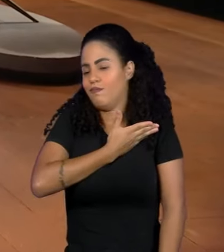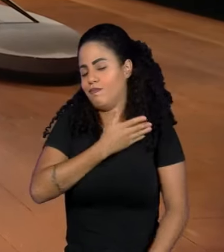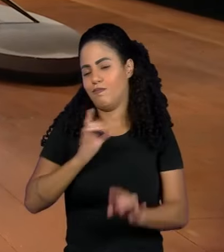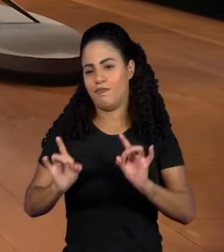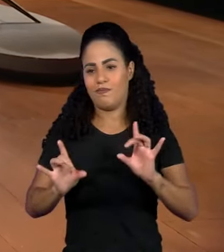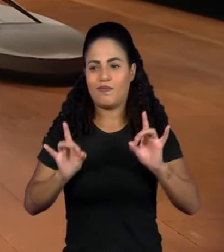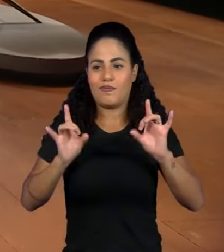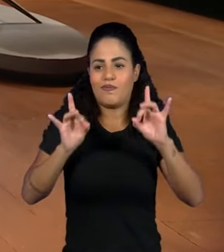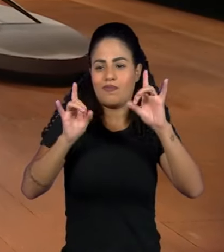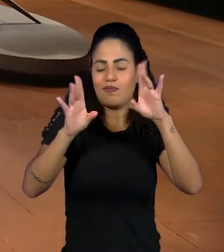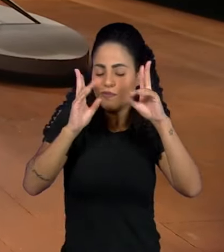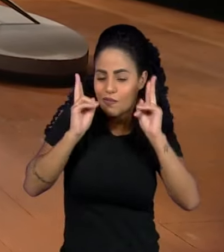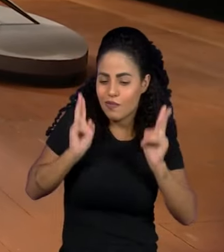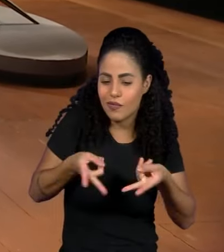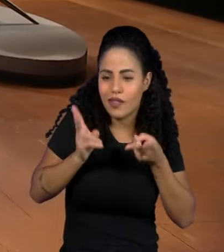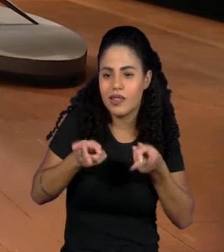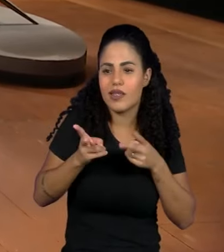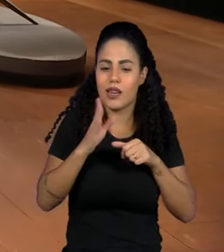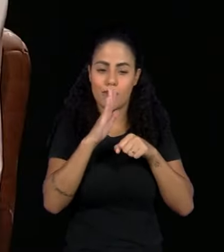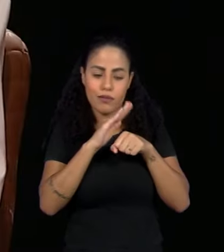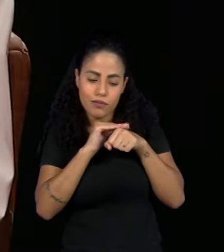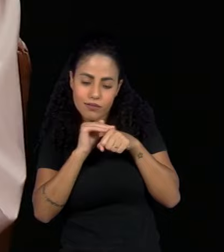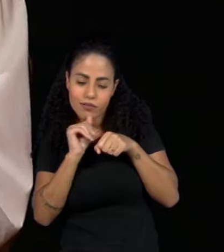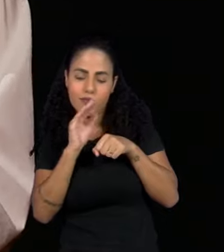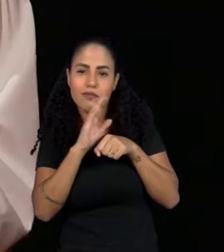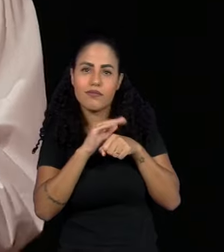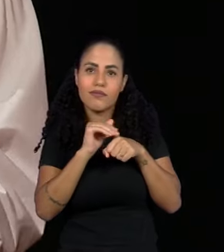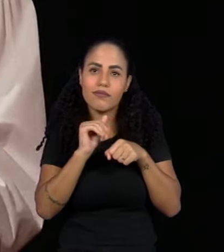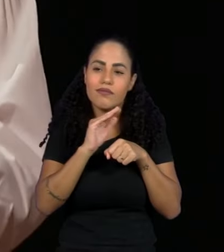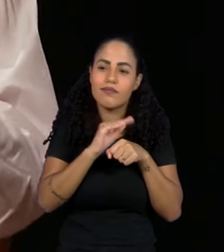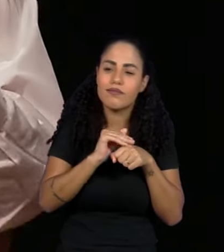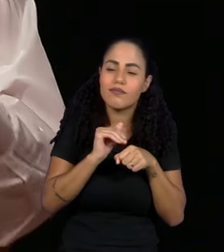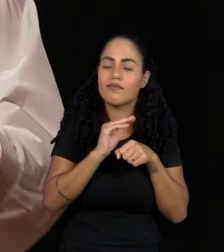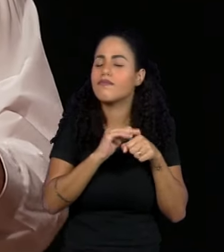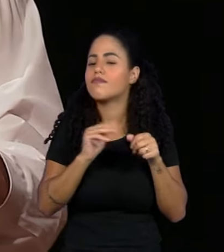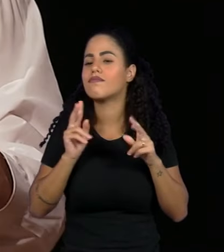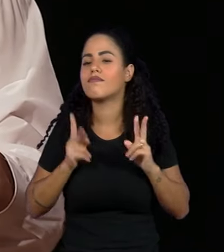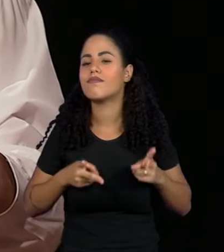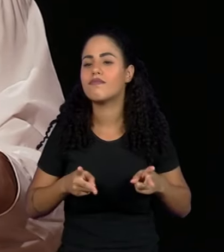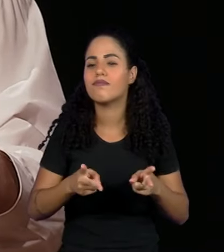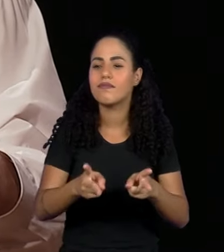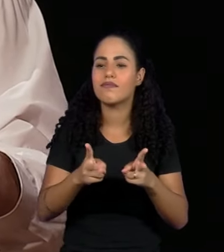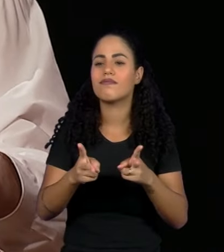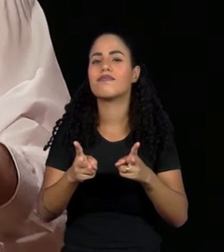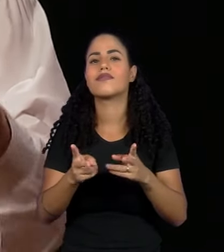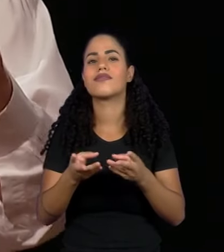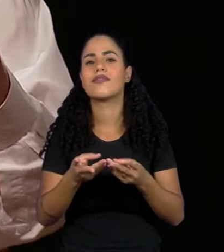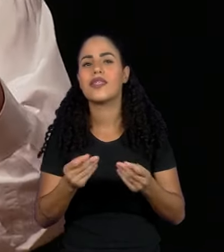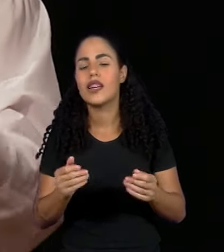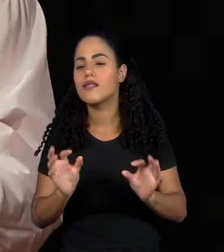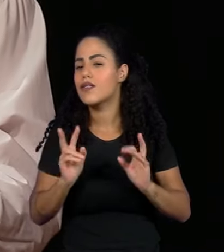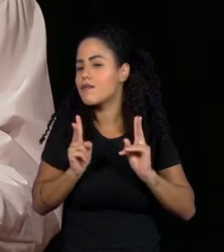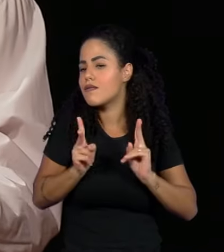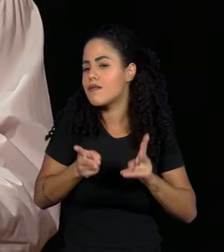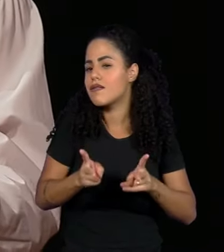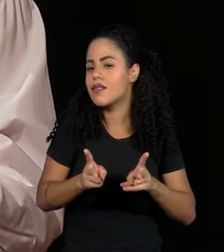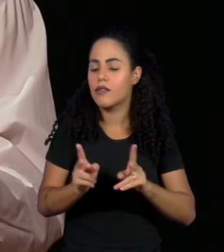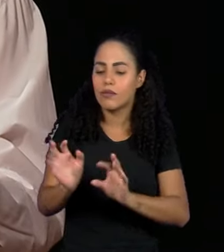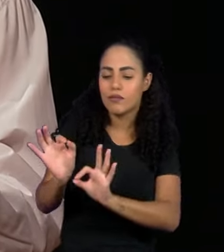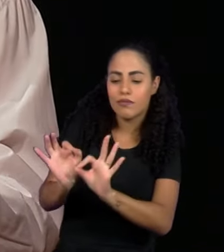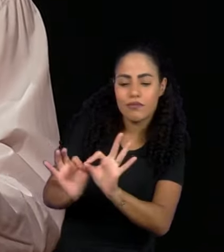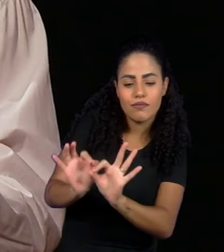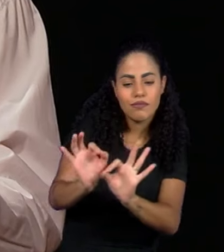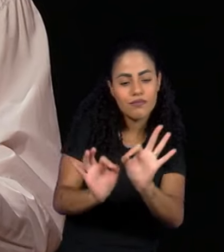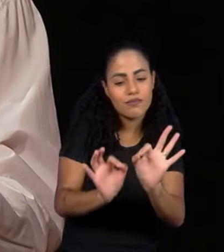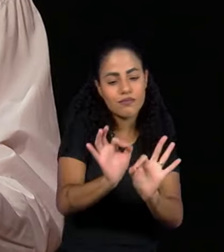ela sempre via no caminho pegando plantinhas e ela botava uma mesinha. Isso no filme